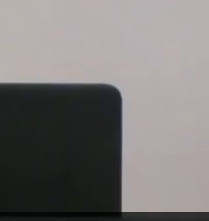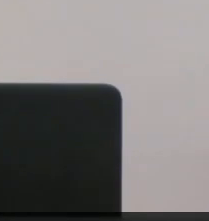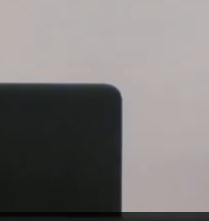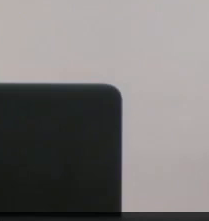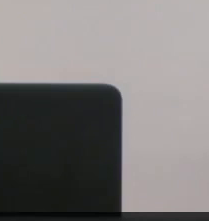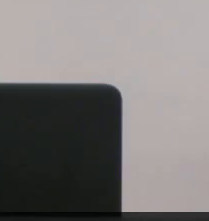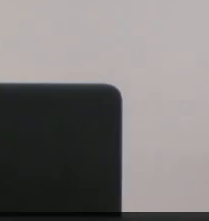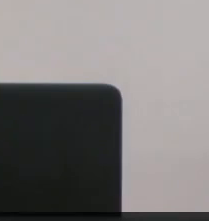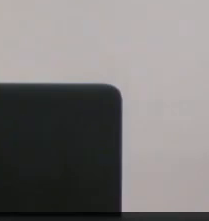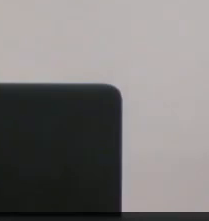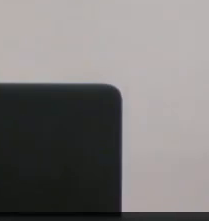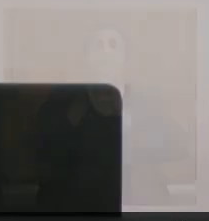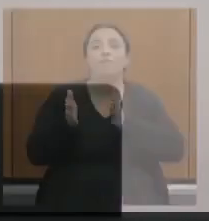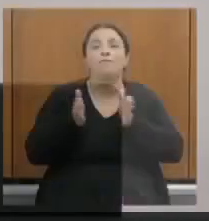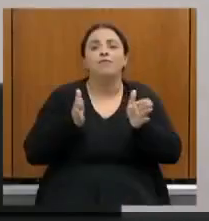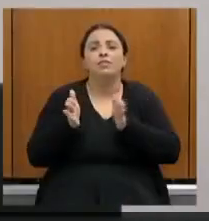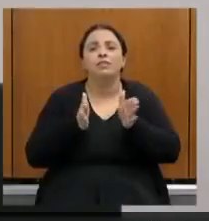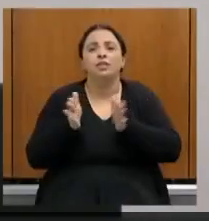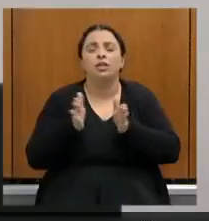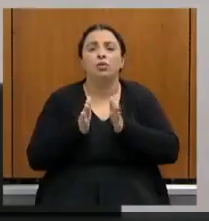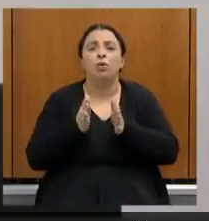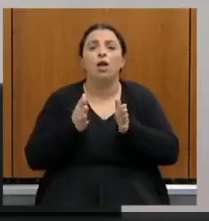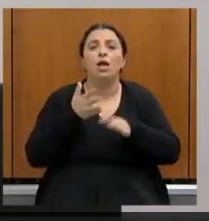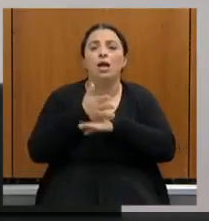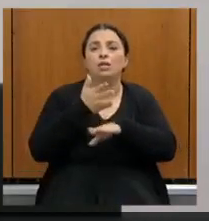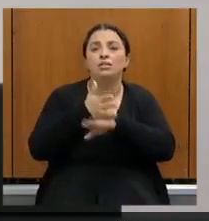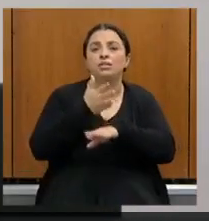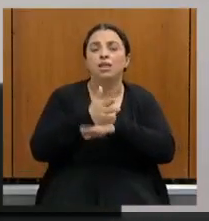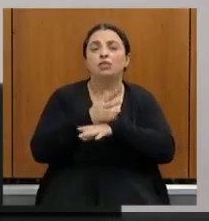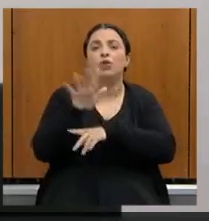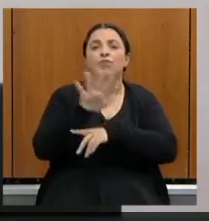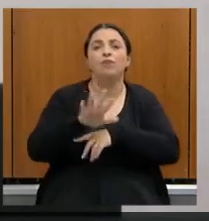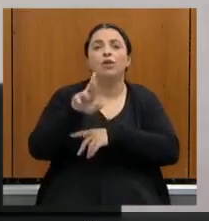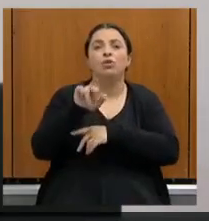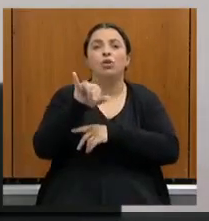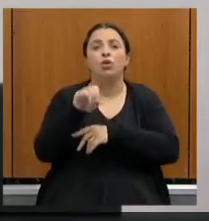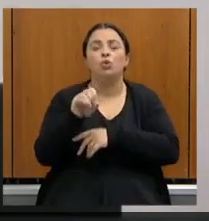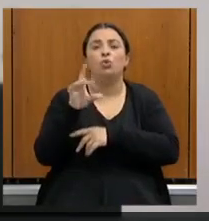Estadual do Rio Doce e liga a região com a Zona da Mata